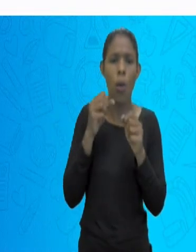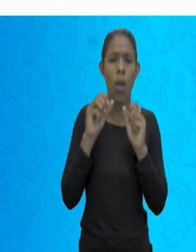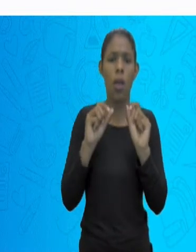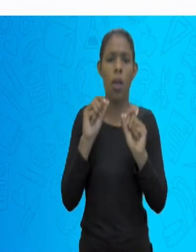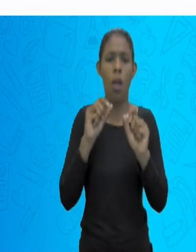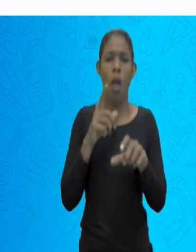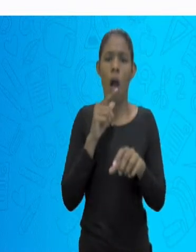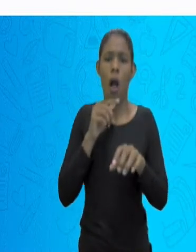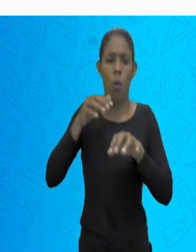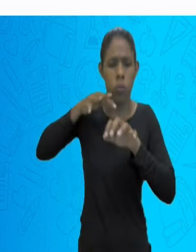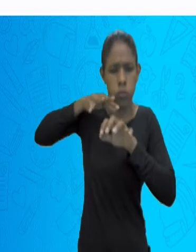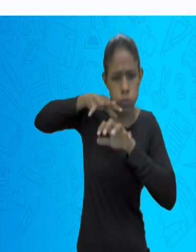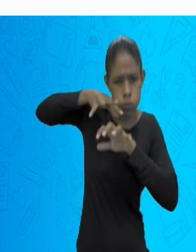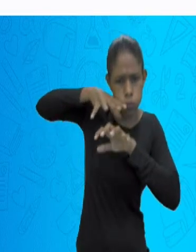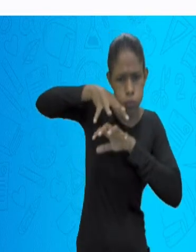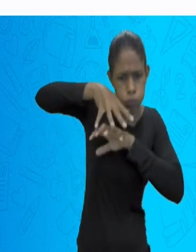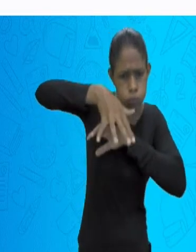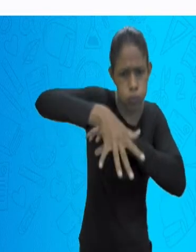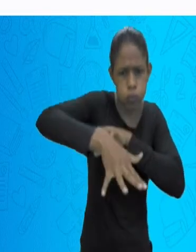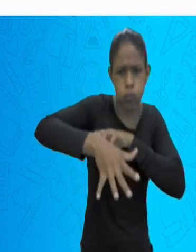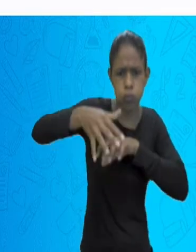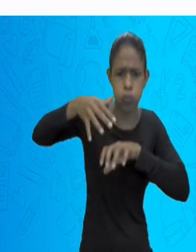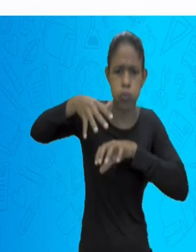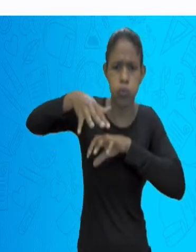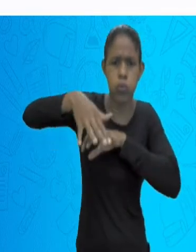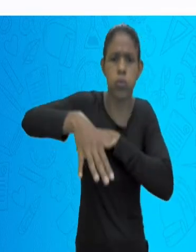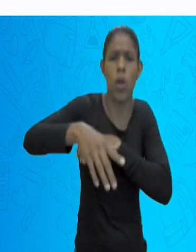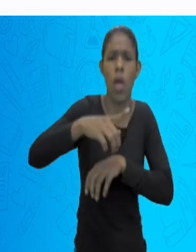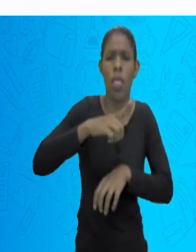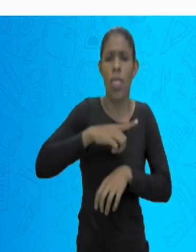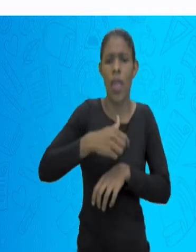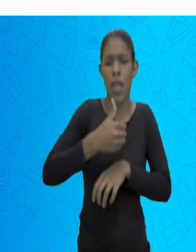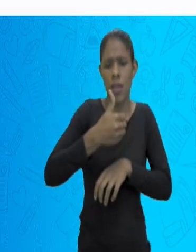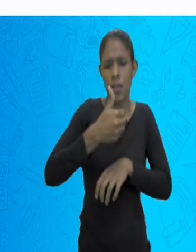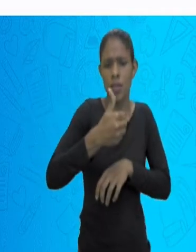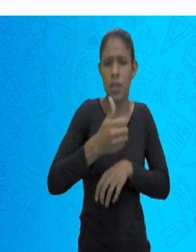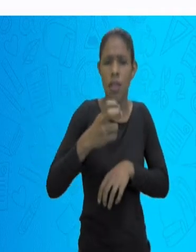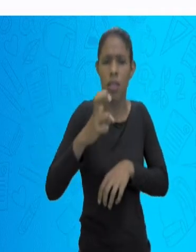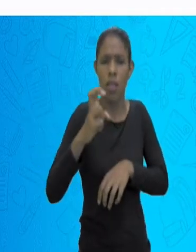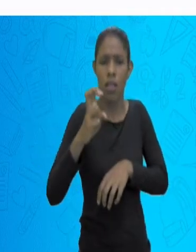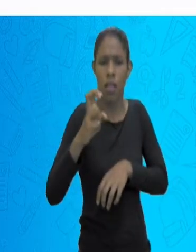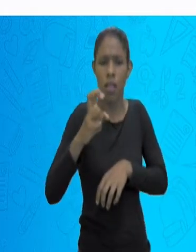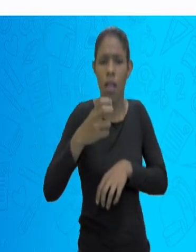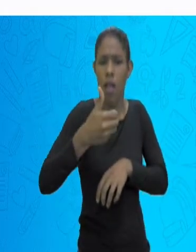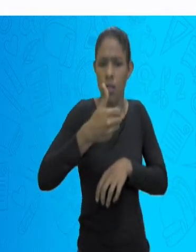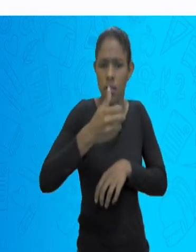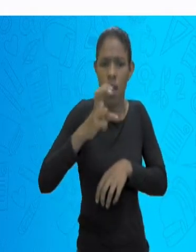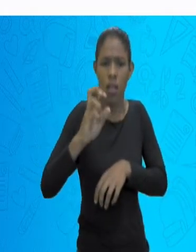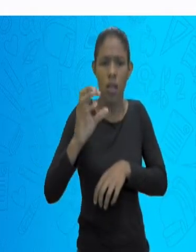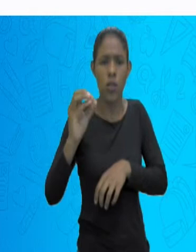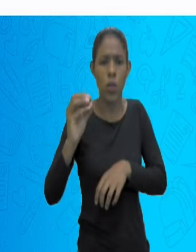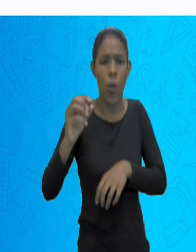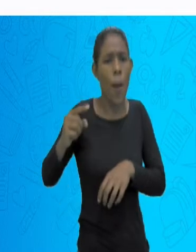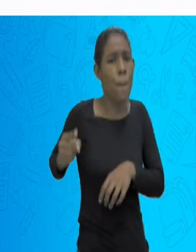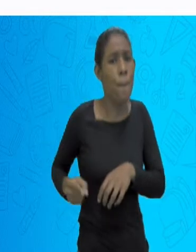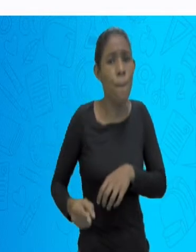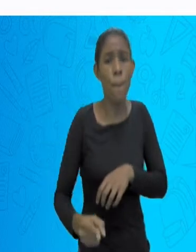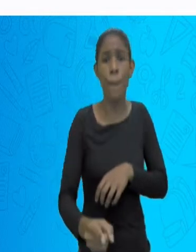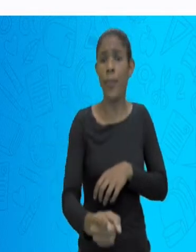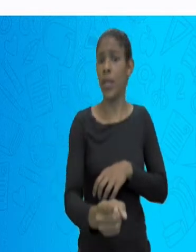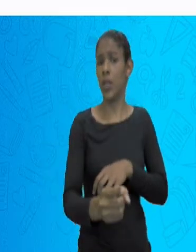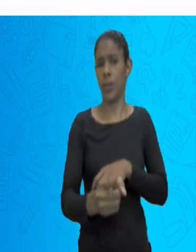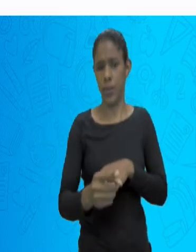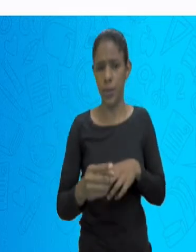de anos, 150 milhões de anos. O processo deu origem à sua formação, que aconteceu